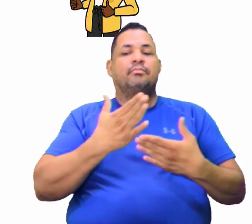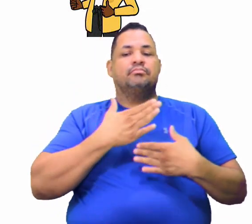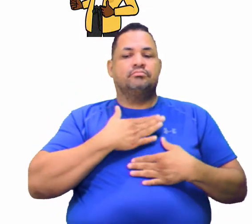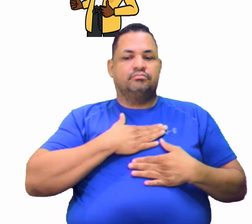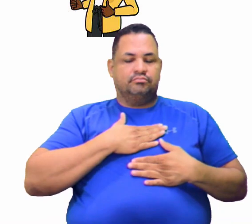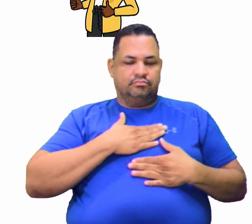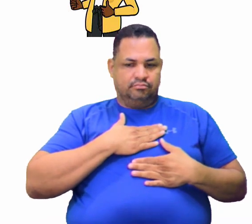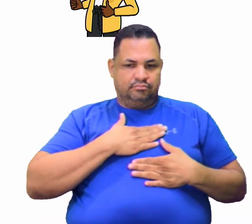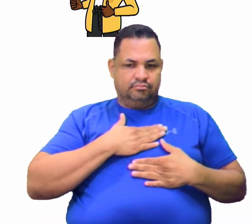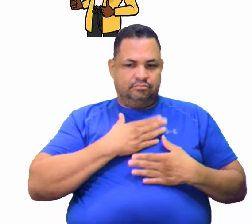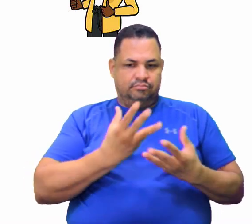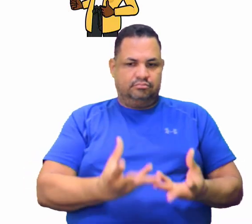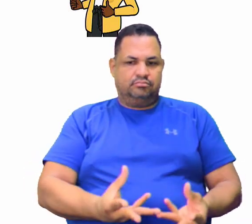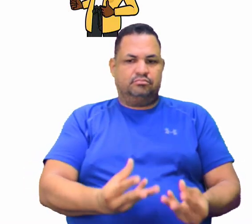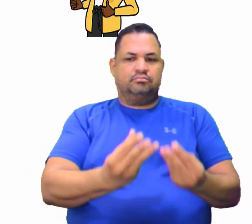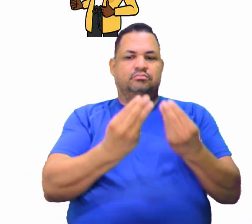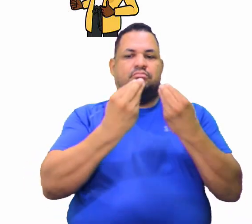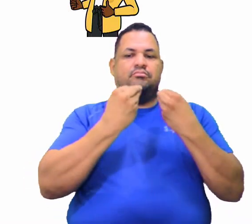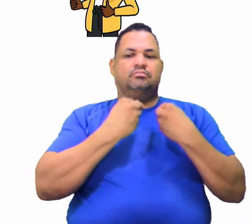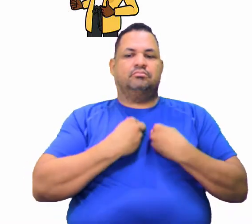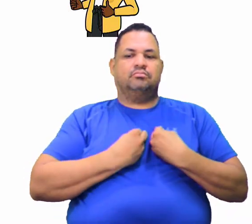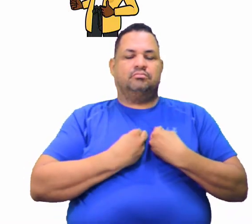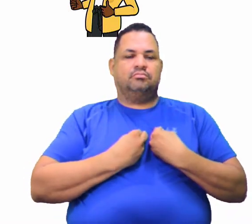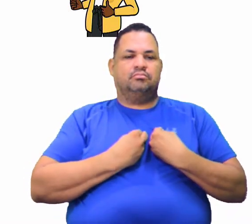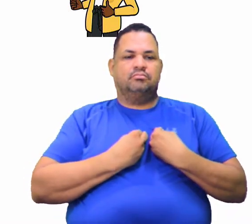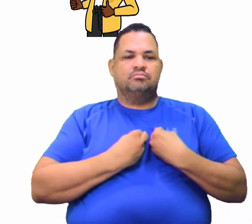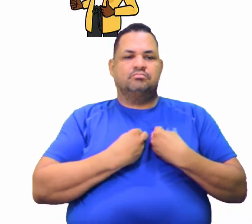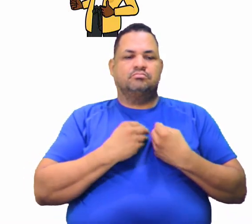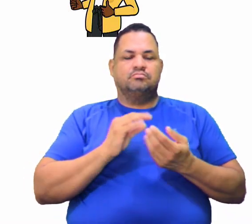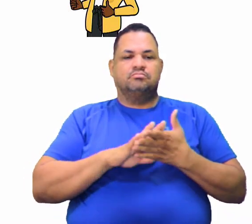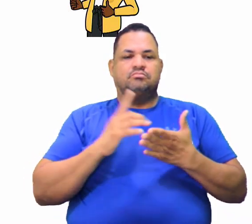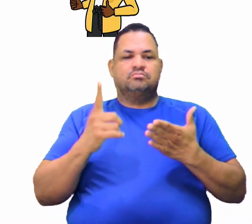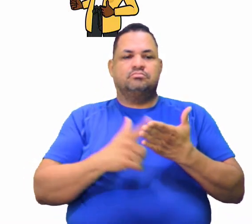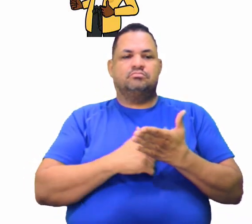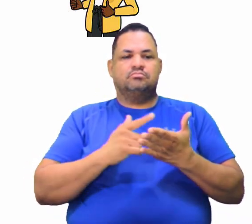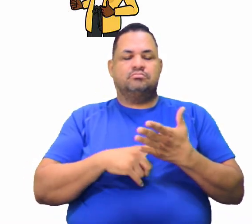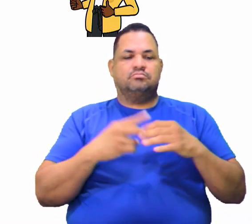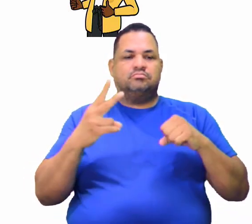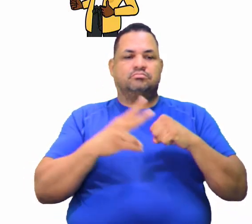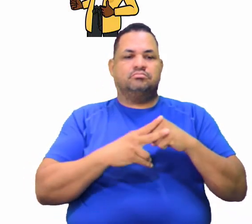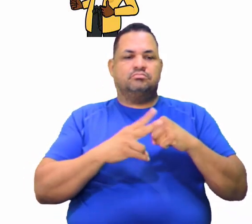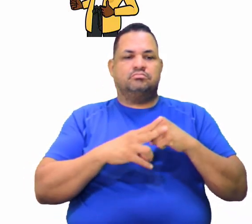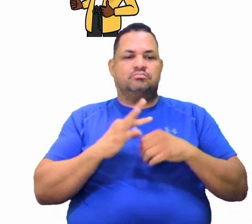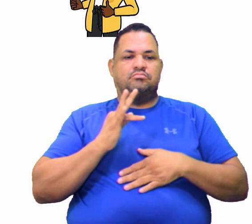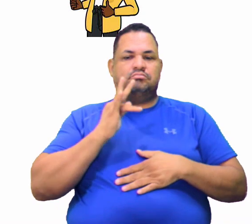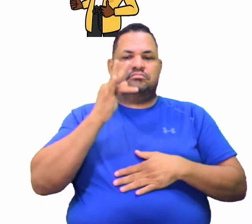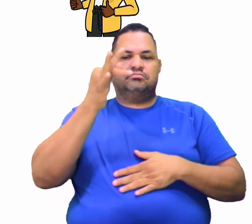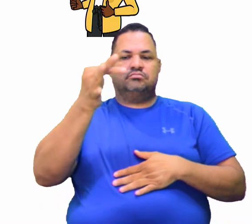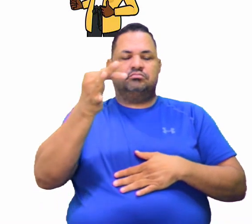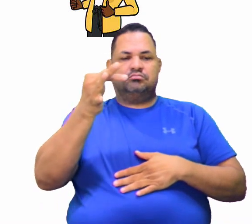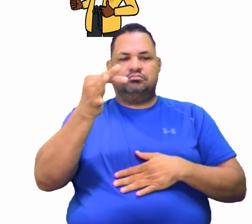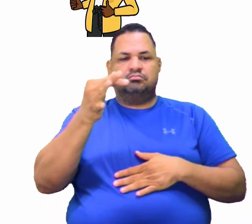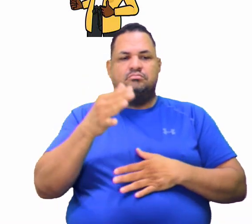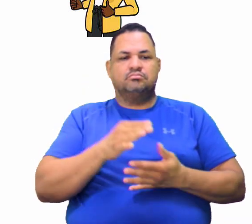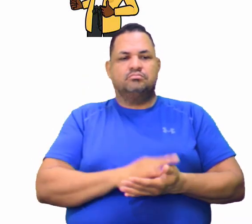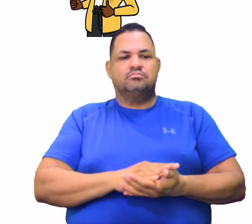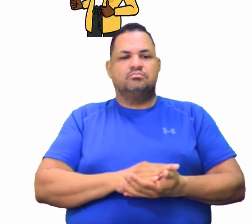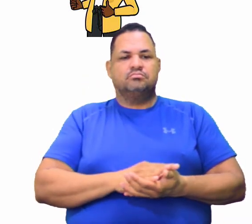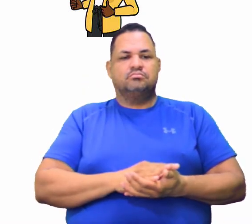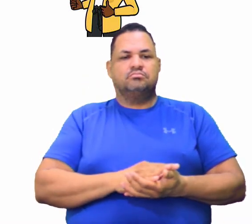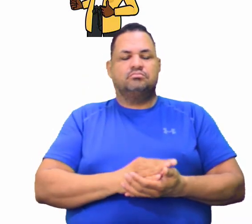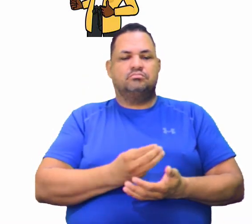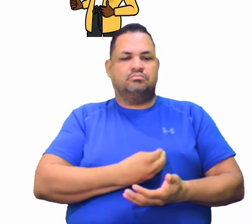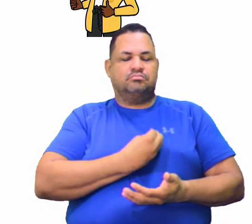Então, devolver-me-á o livro amanhã. Então, o verbo, você percebe que ele está no futuro